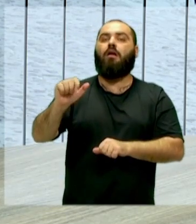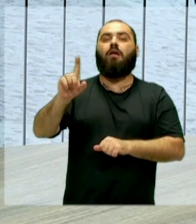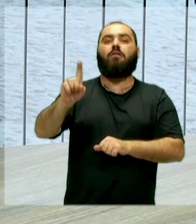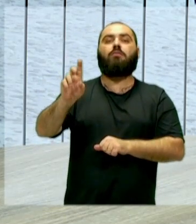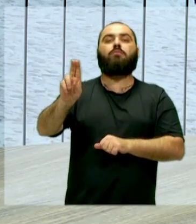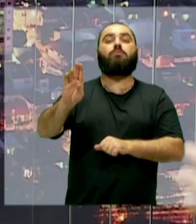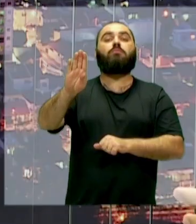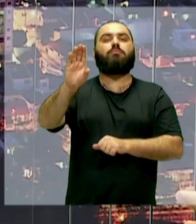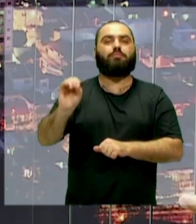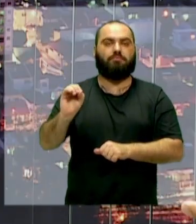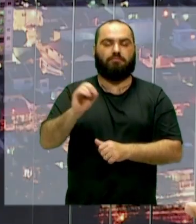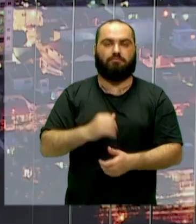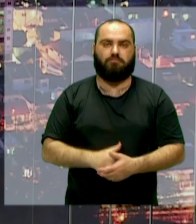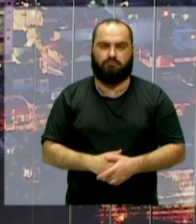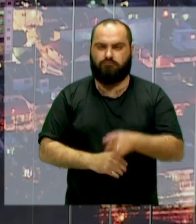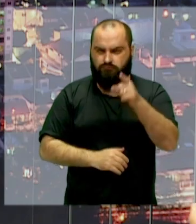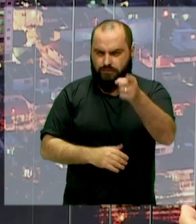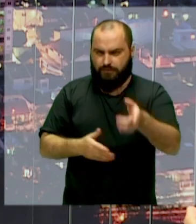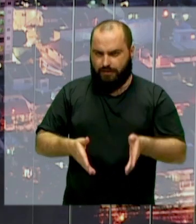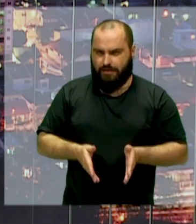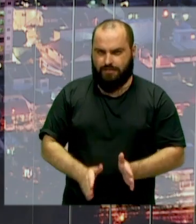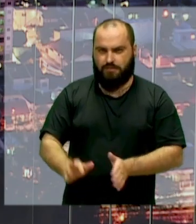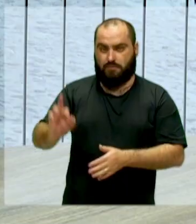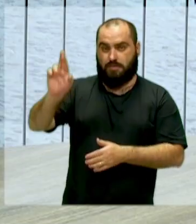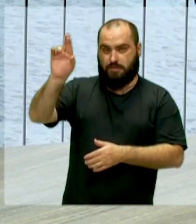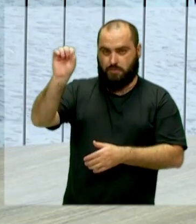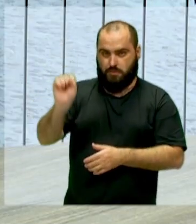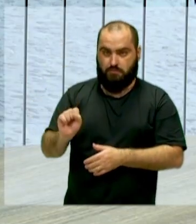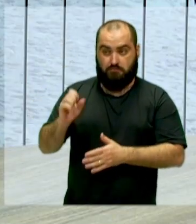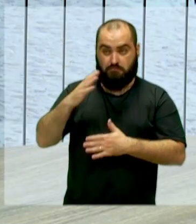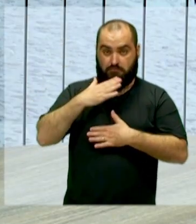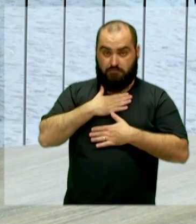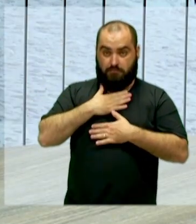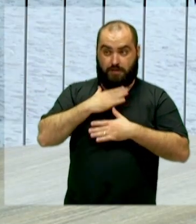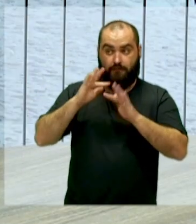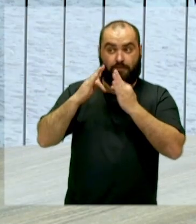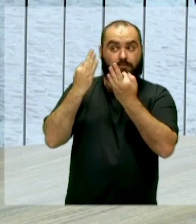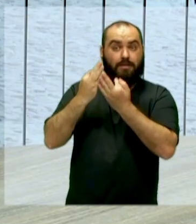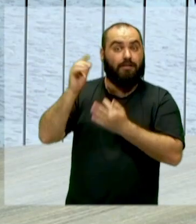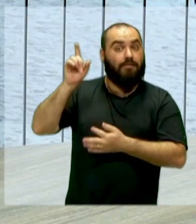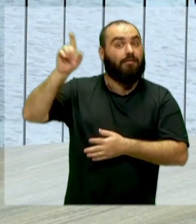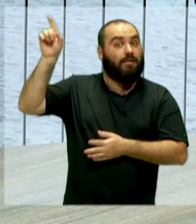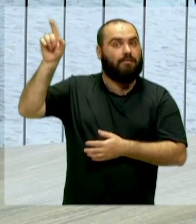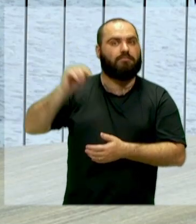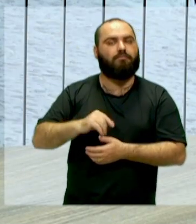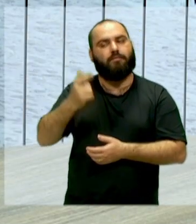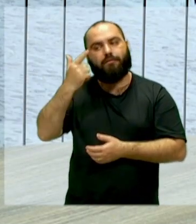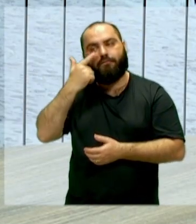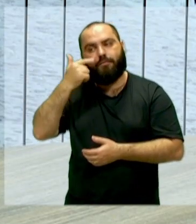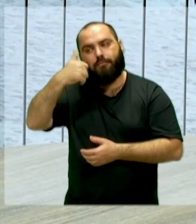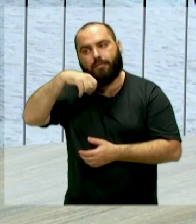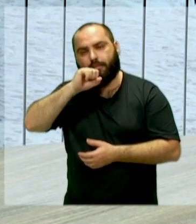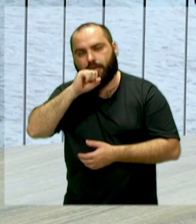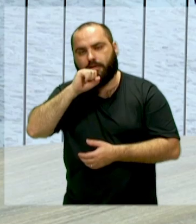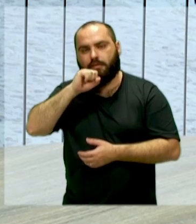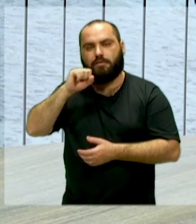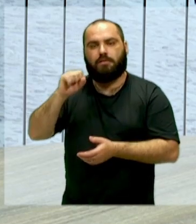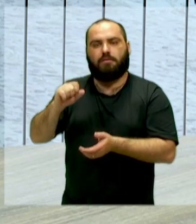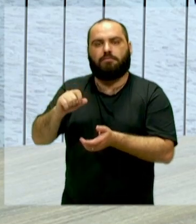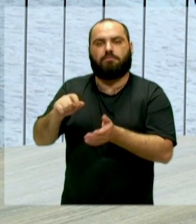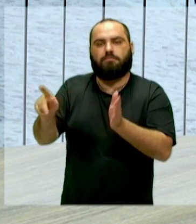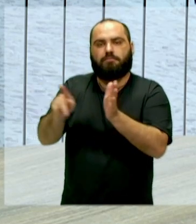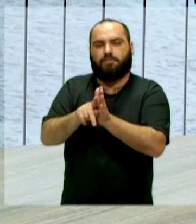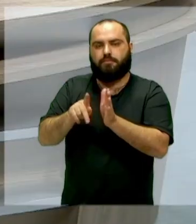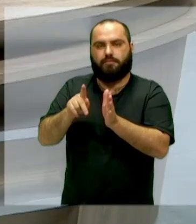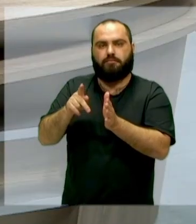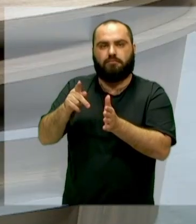comentou que nasceu no Rio Grande do Sul quantas vezes minha família também é de lá Quantas vezes a gente viu a mãe ou avó limpando a cuia do chimarrão